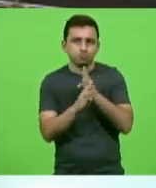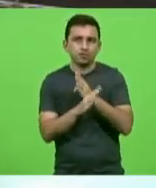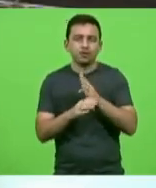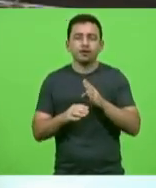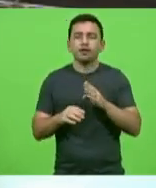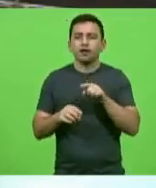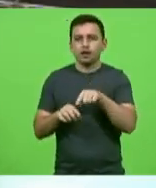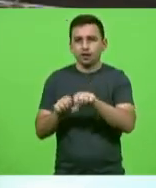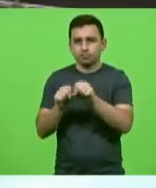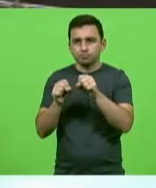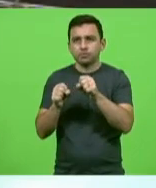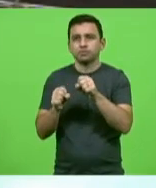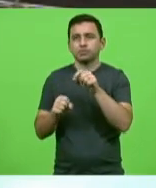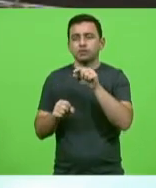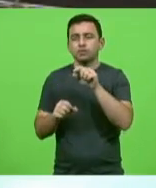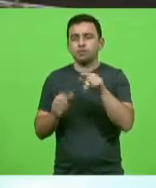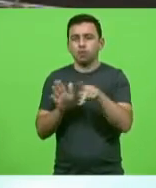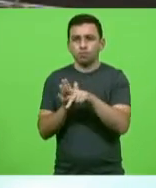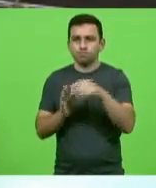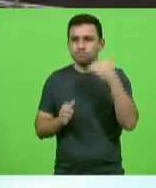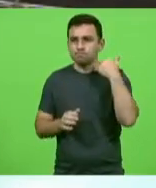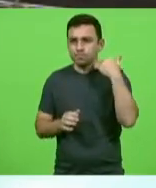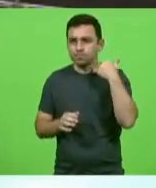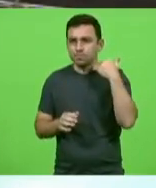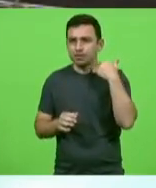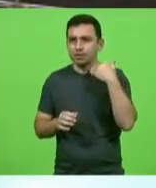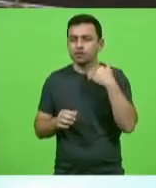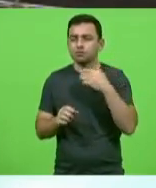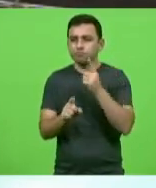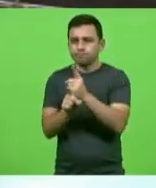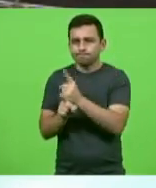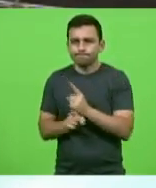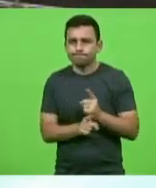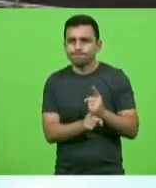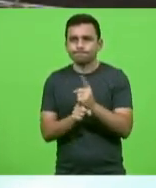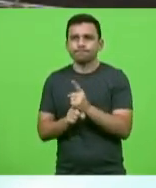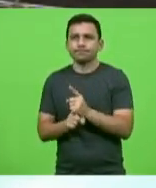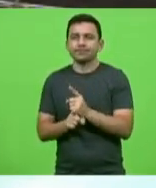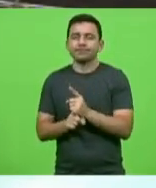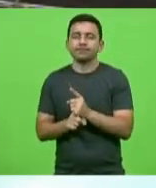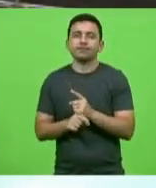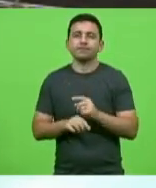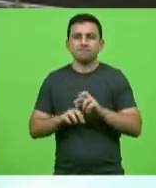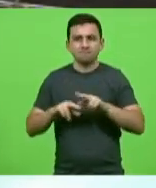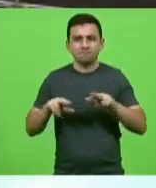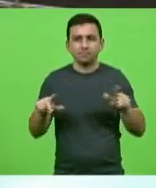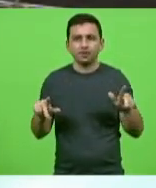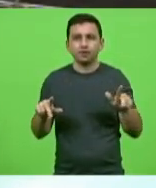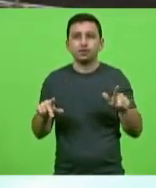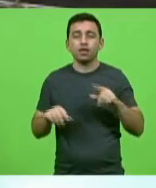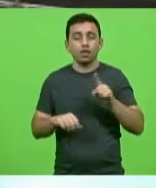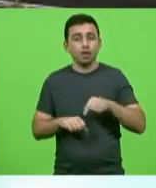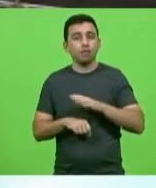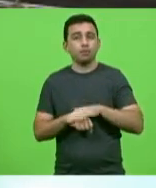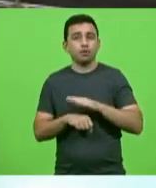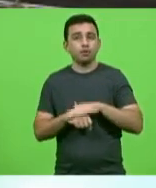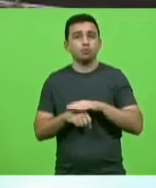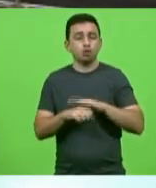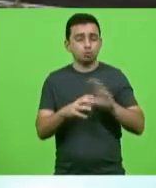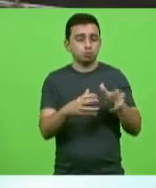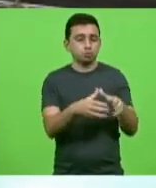quebra de sigilos bancários fiscais resultados telemático GTS etc que são de competência